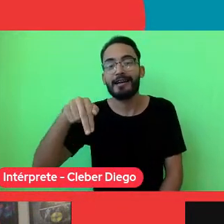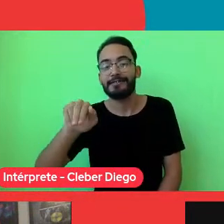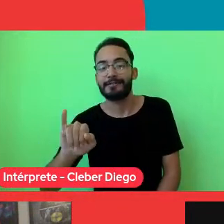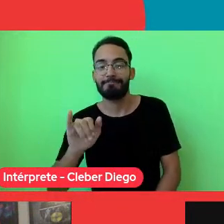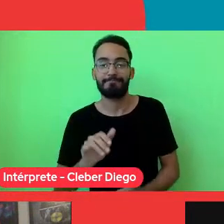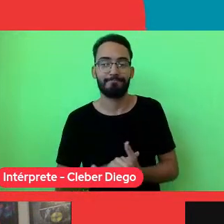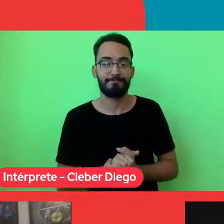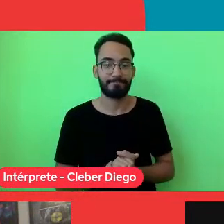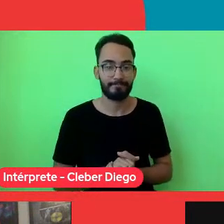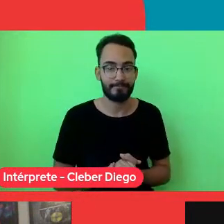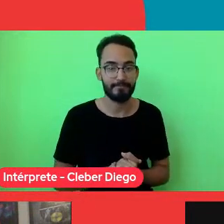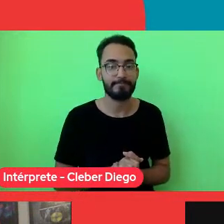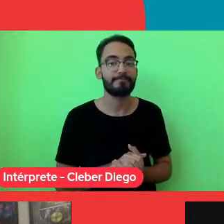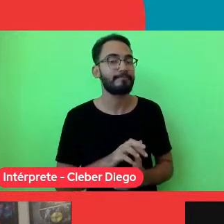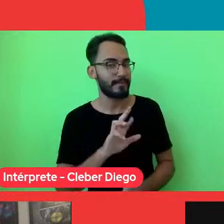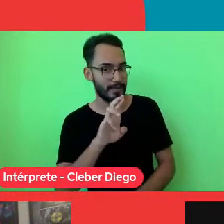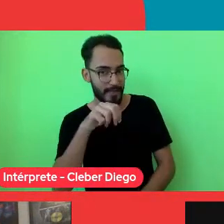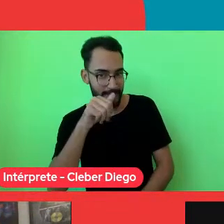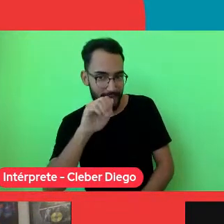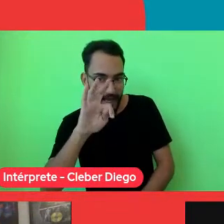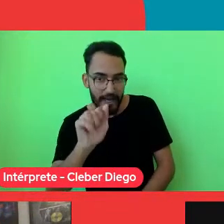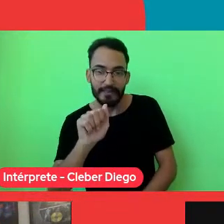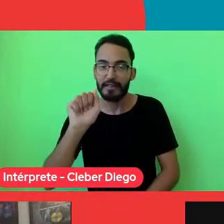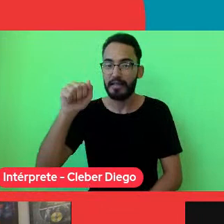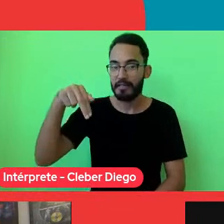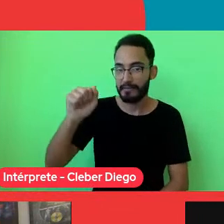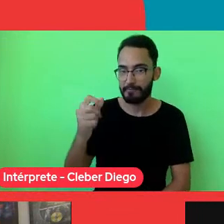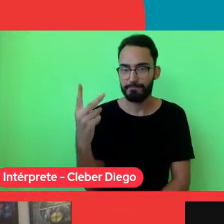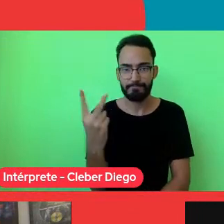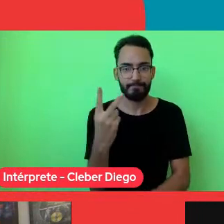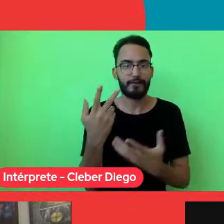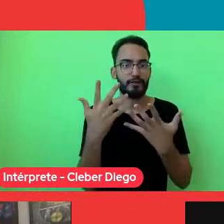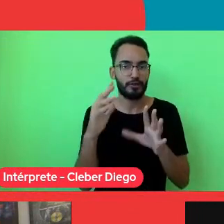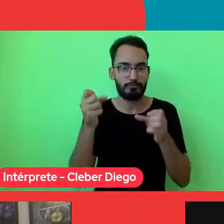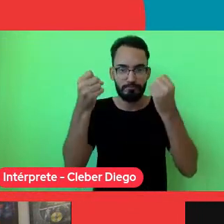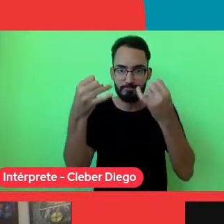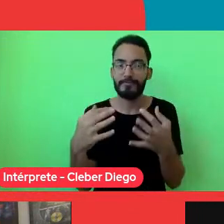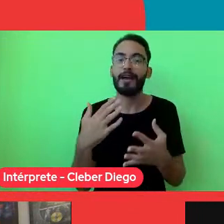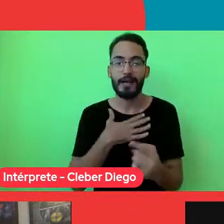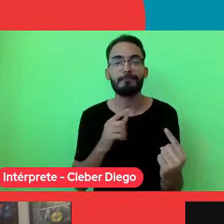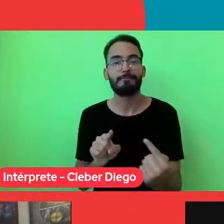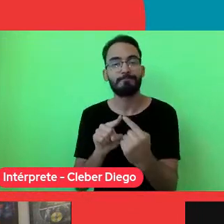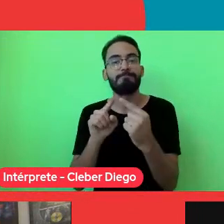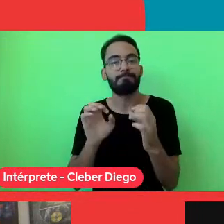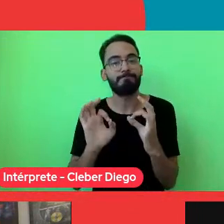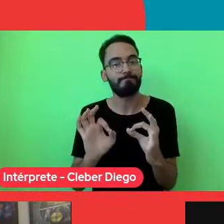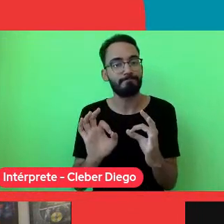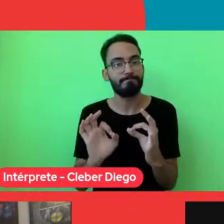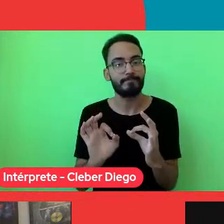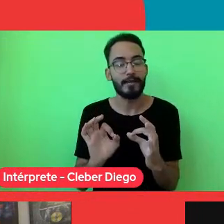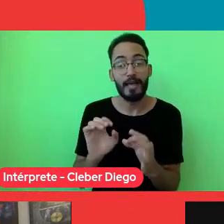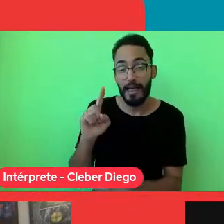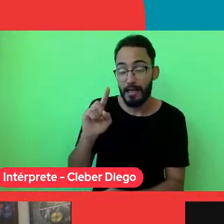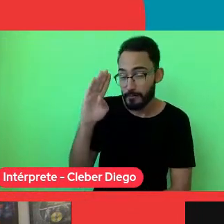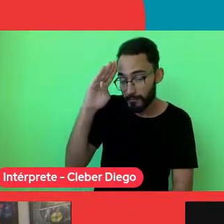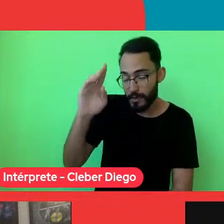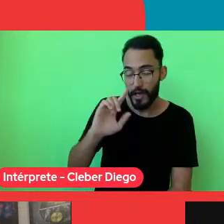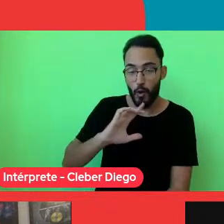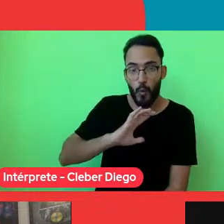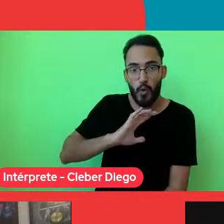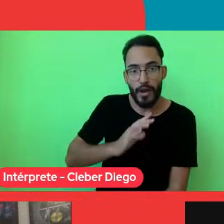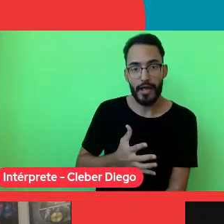fala da Rê e da Ana, elas, acho que elas são bem... Eu também me identifico muito, principalmente com a parte corajosa,